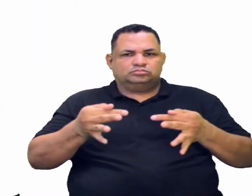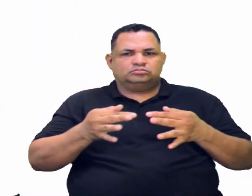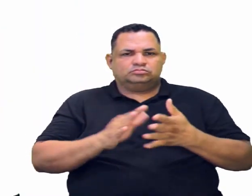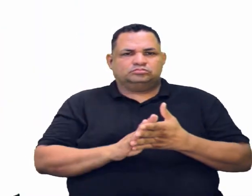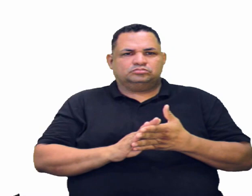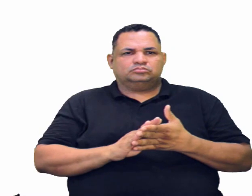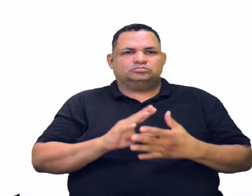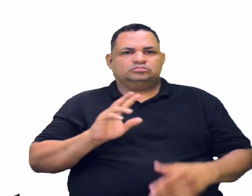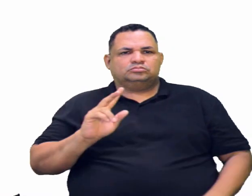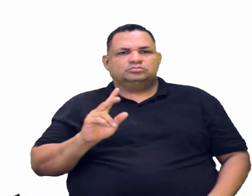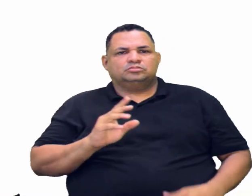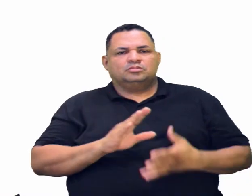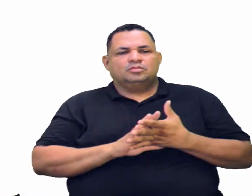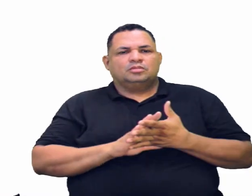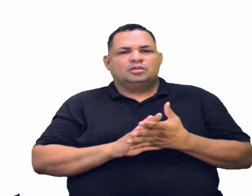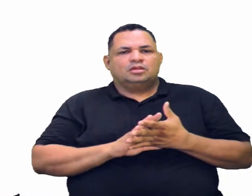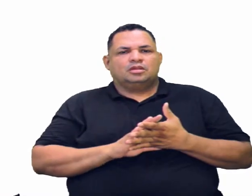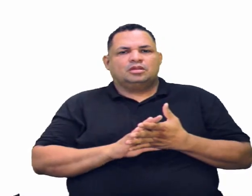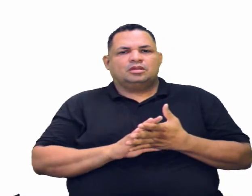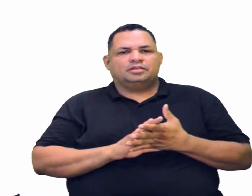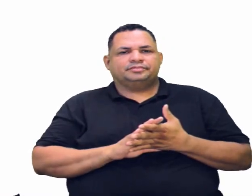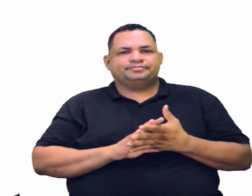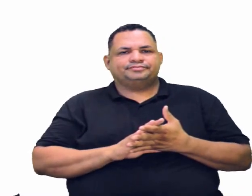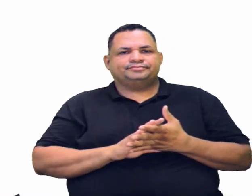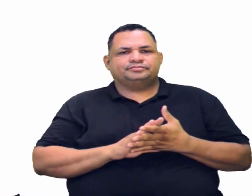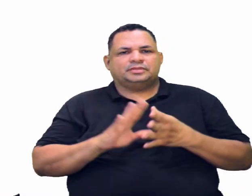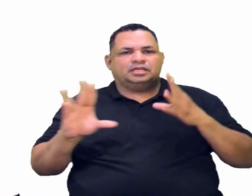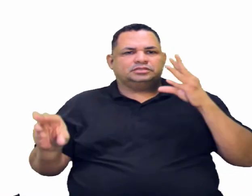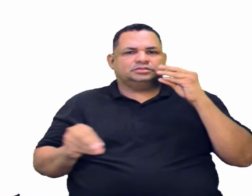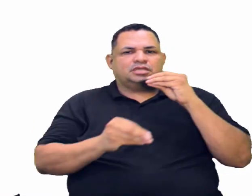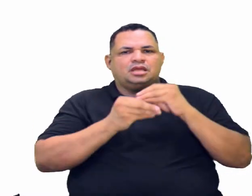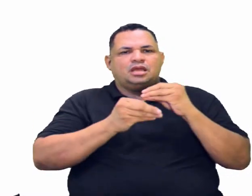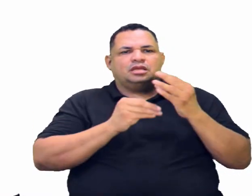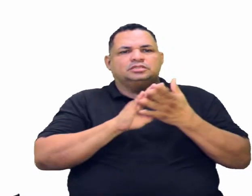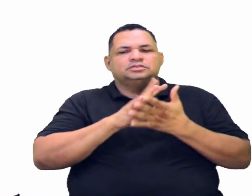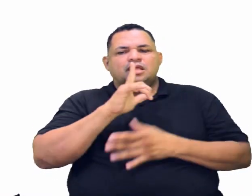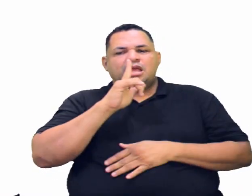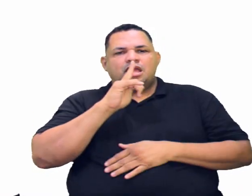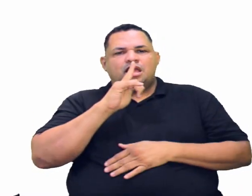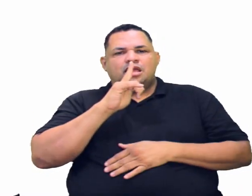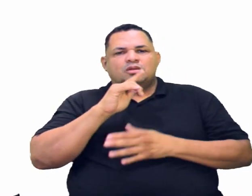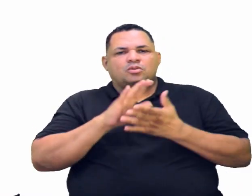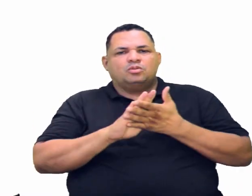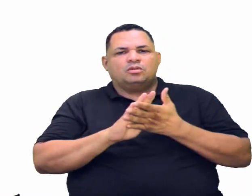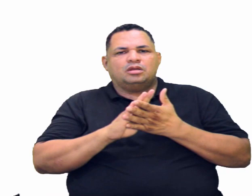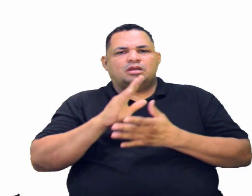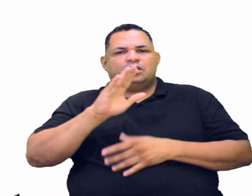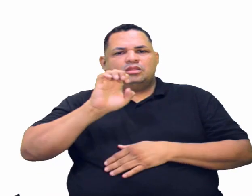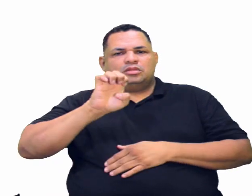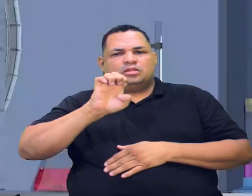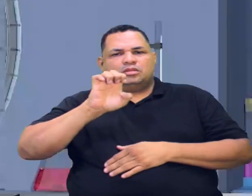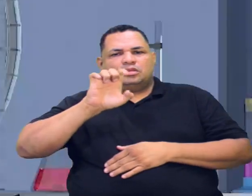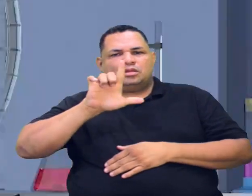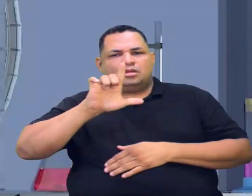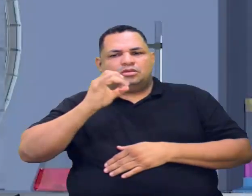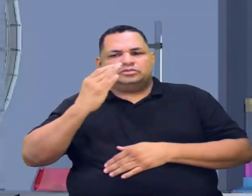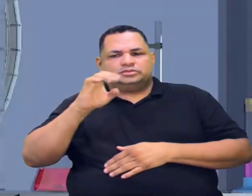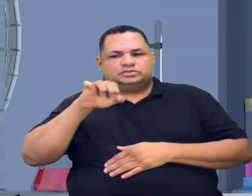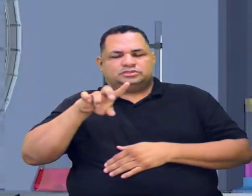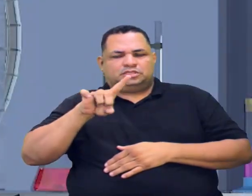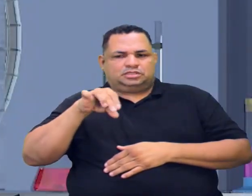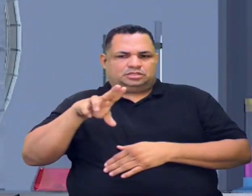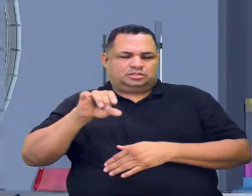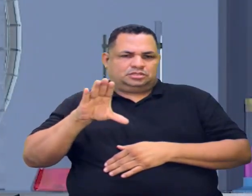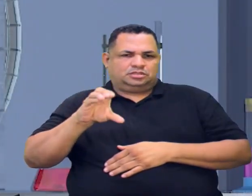a hidratação de alcenos. E muita atenção nessas